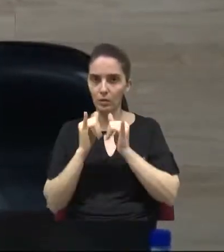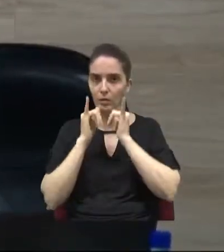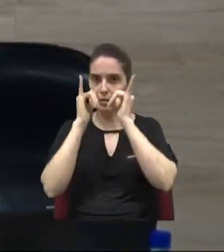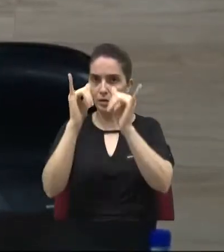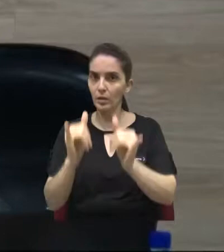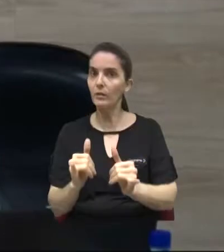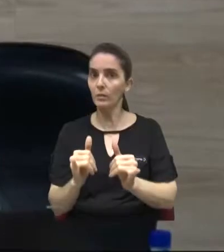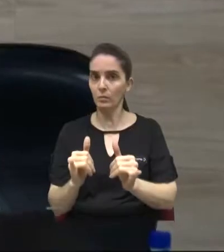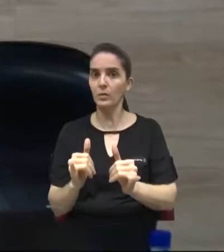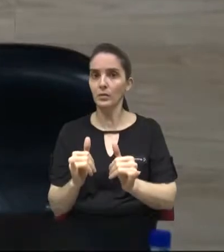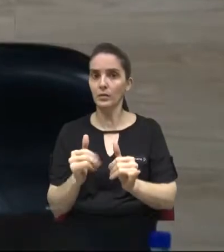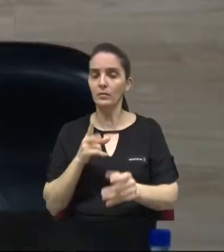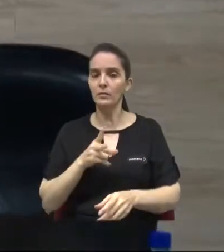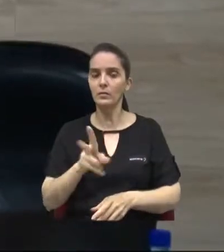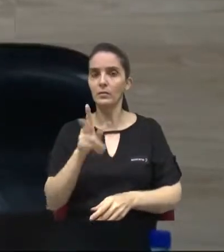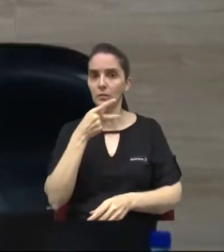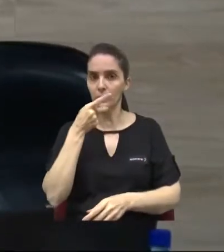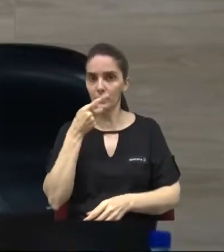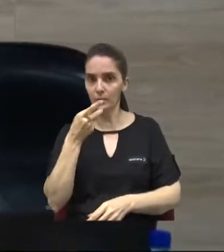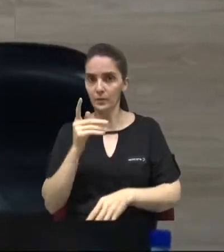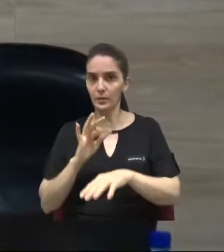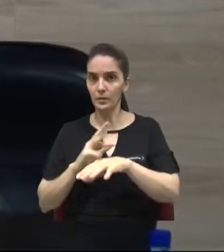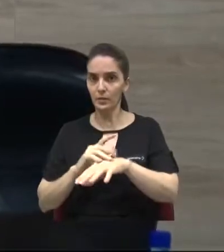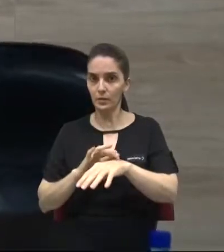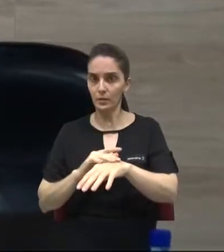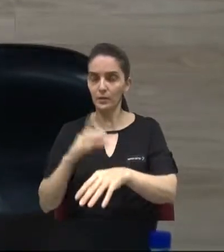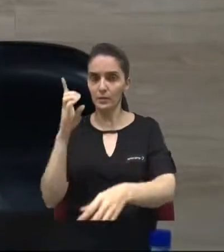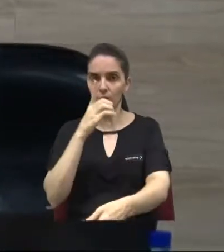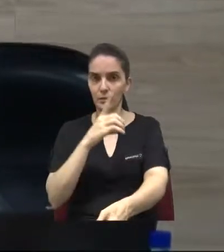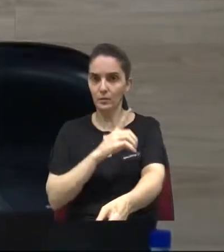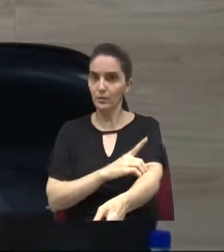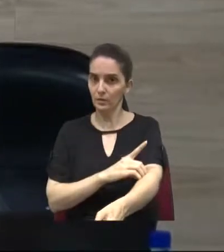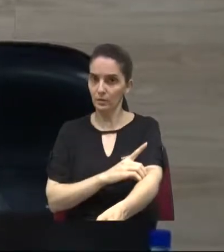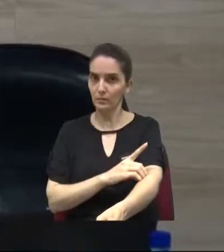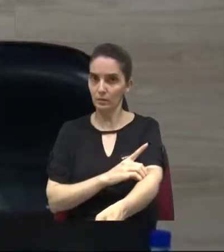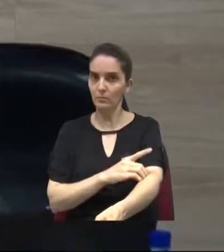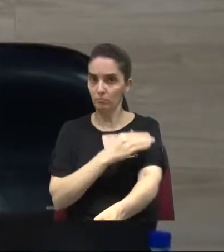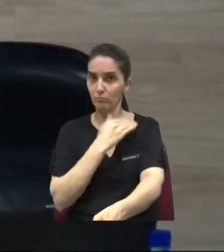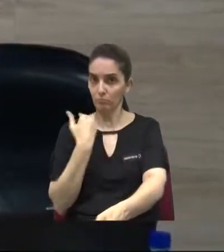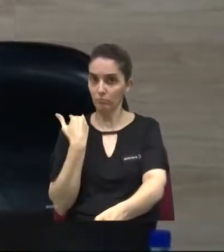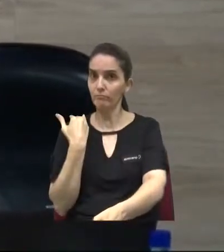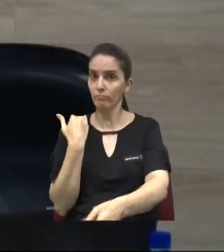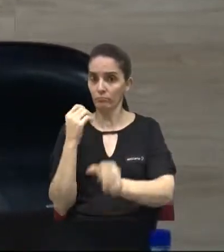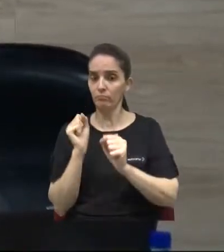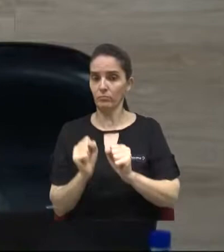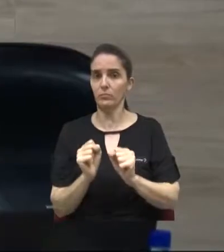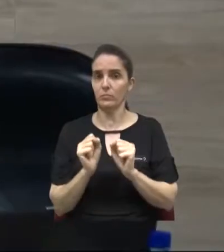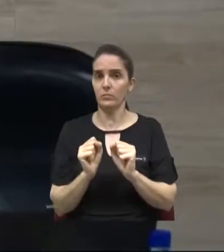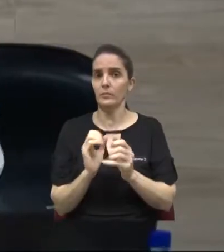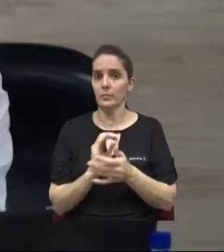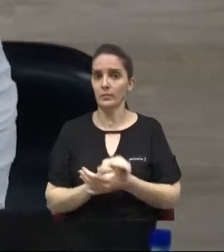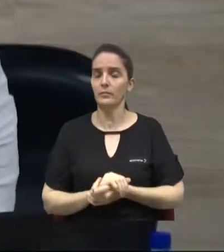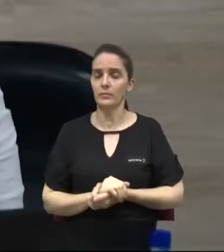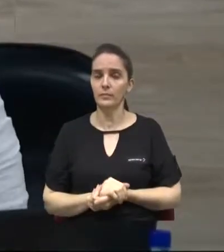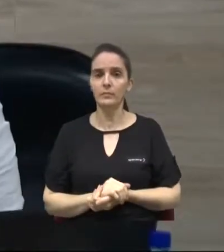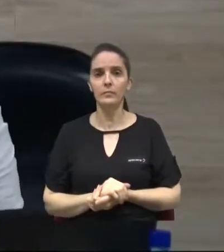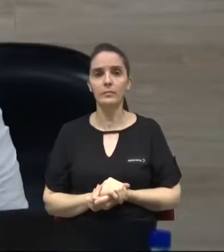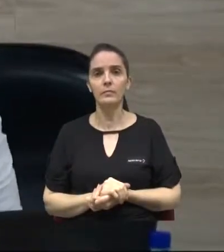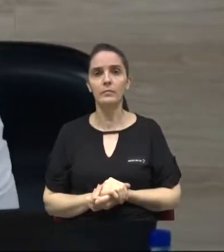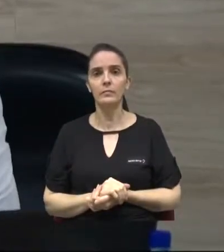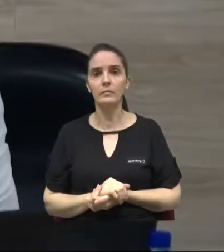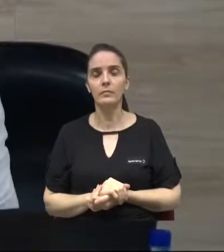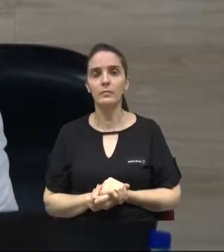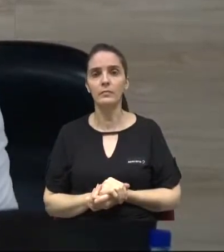A dengue, um ministério sempre fala que dengue mata, e mata principalmente,